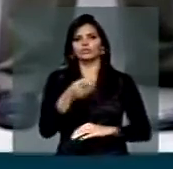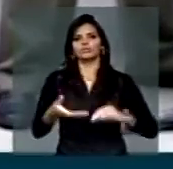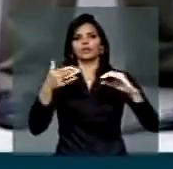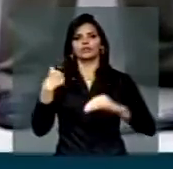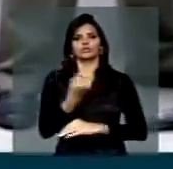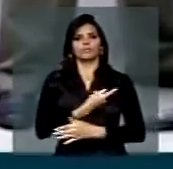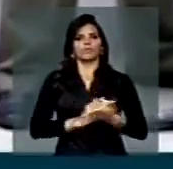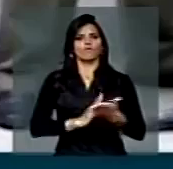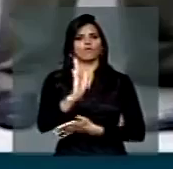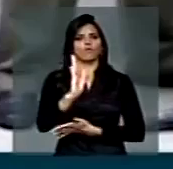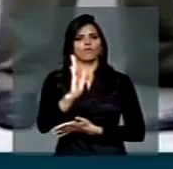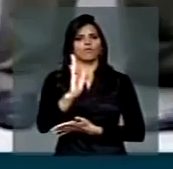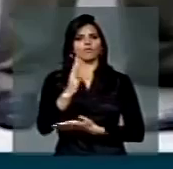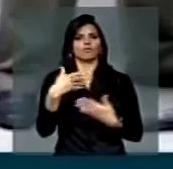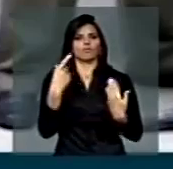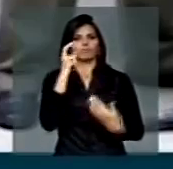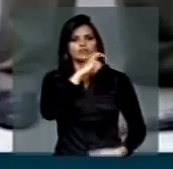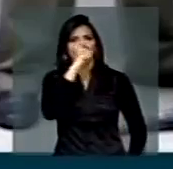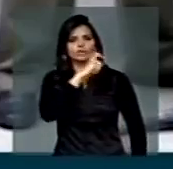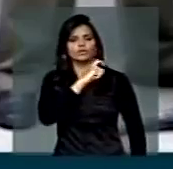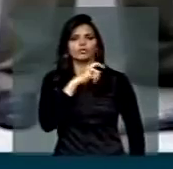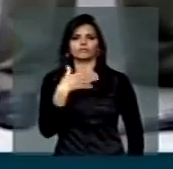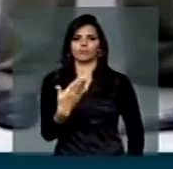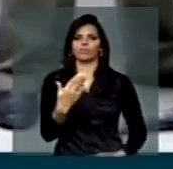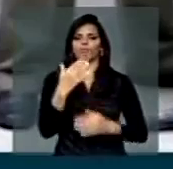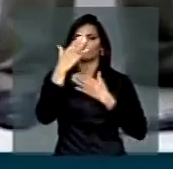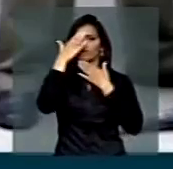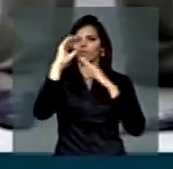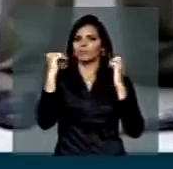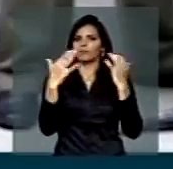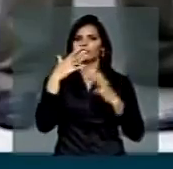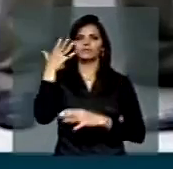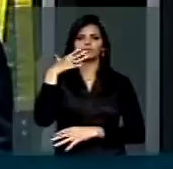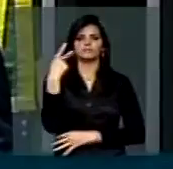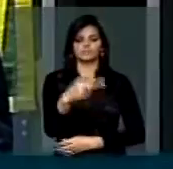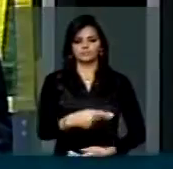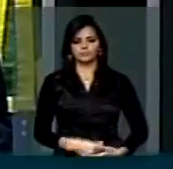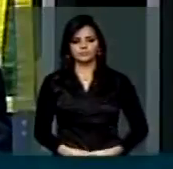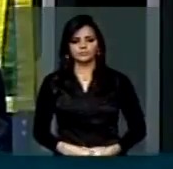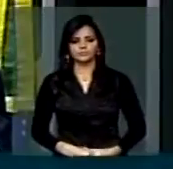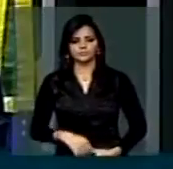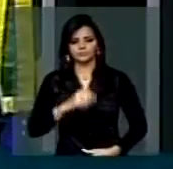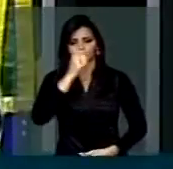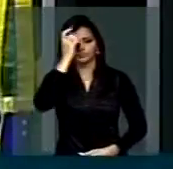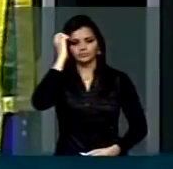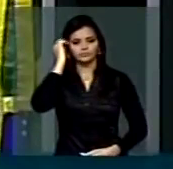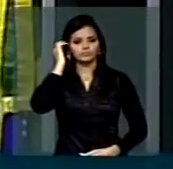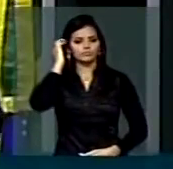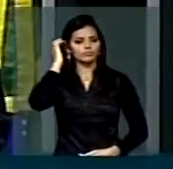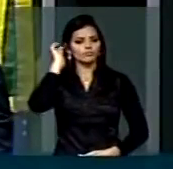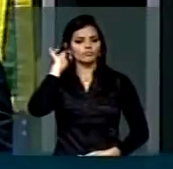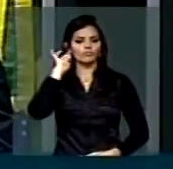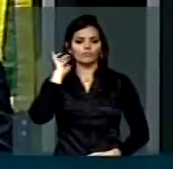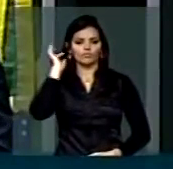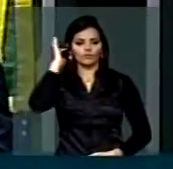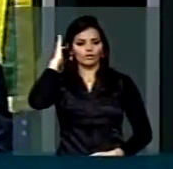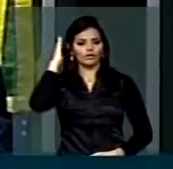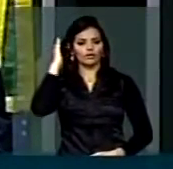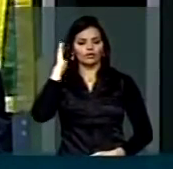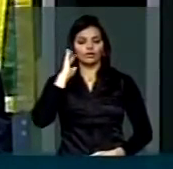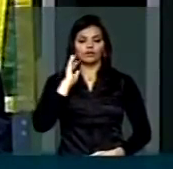que, na verdade, não é isso que está acontecendo. Muito obrigado e parabéns pela sua fala. Muito obrigado, deputado Conago. Deputado